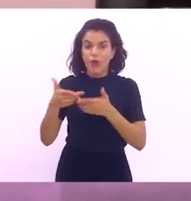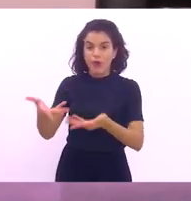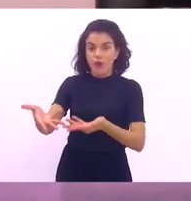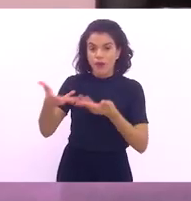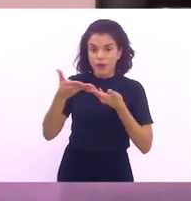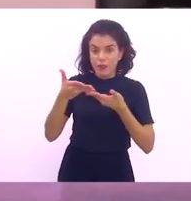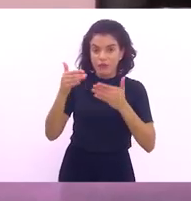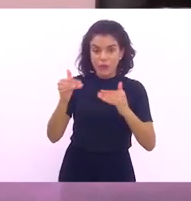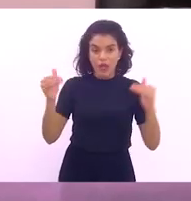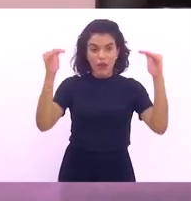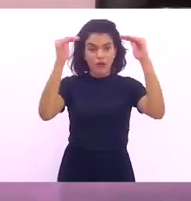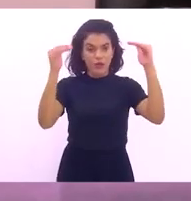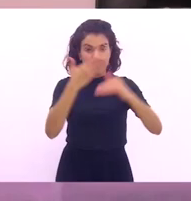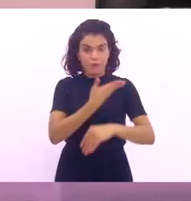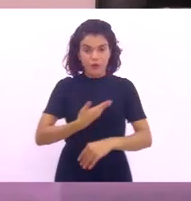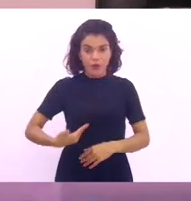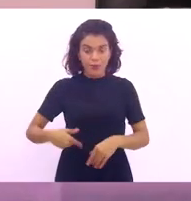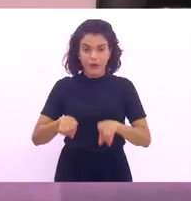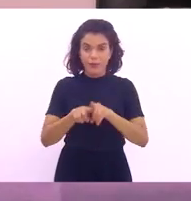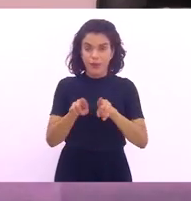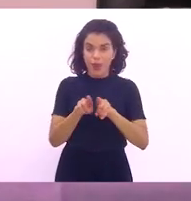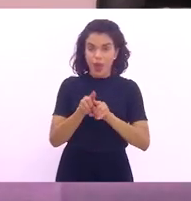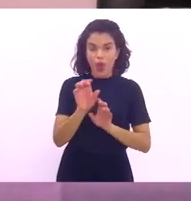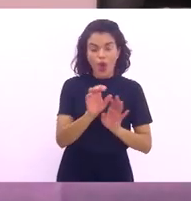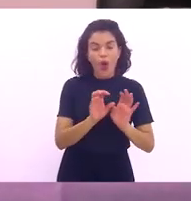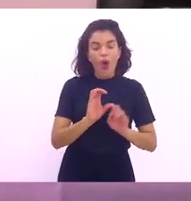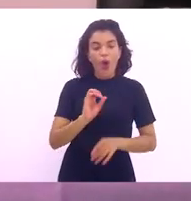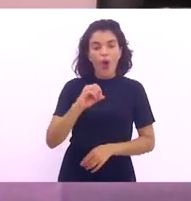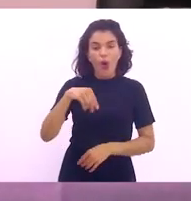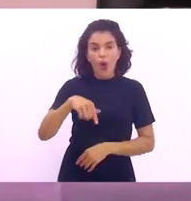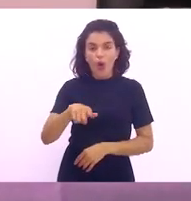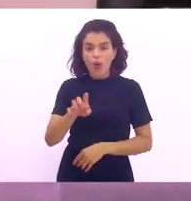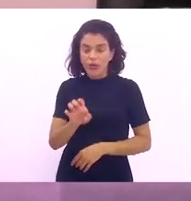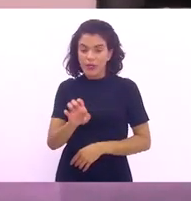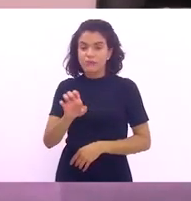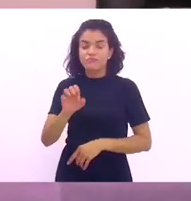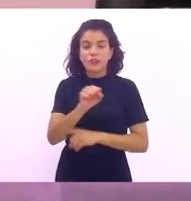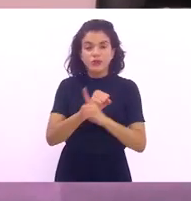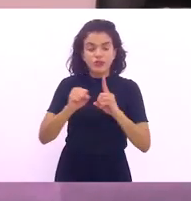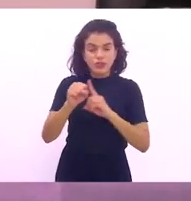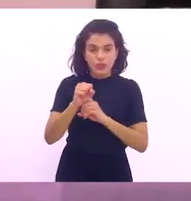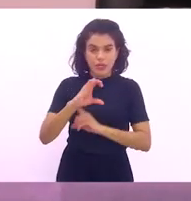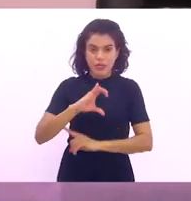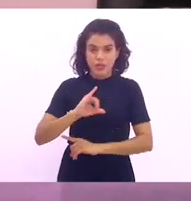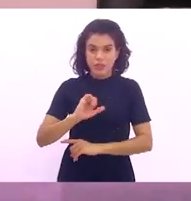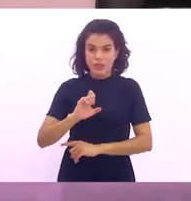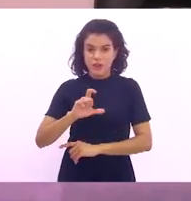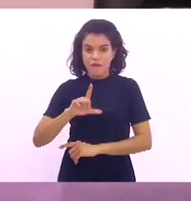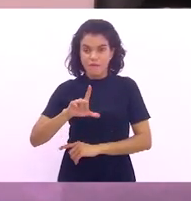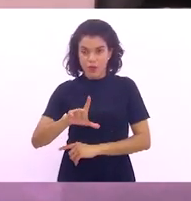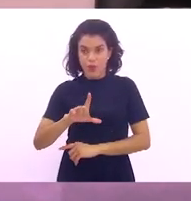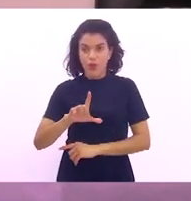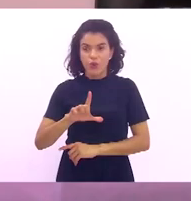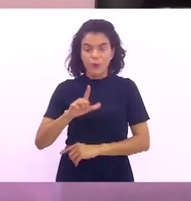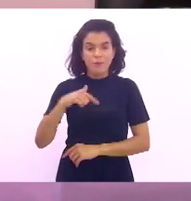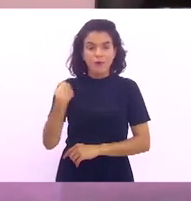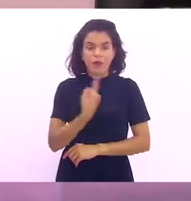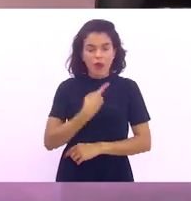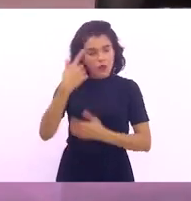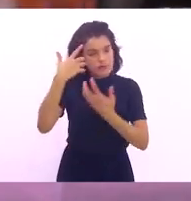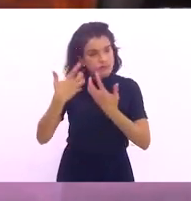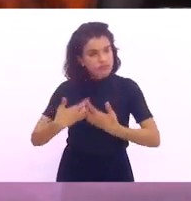as autoridades públicas e organizações da sociedade civil que atuam no tema para pensarmos